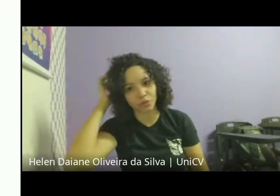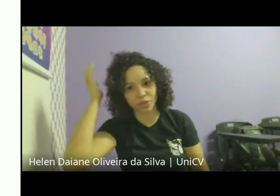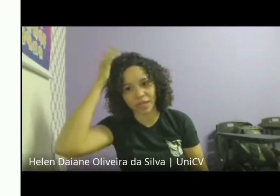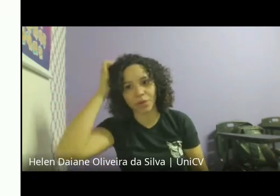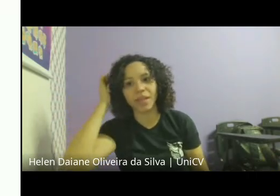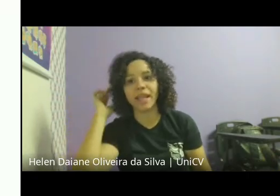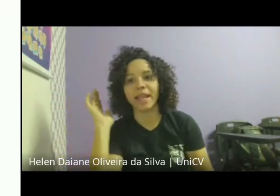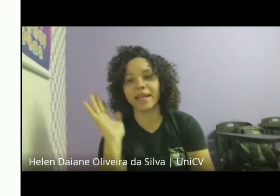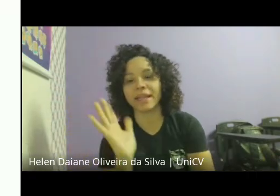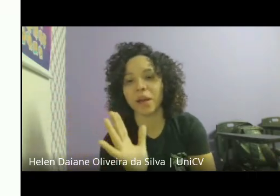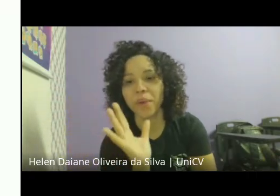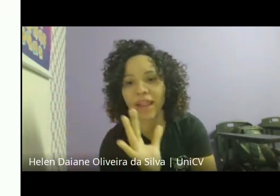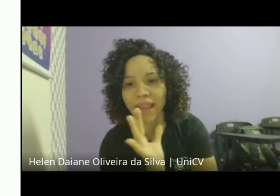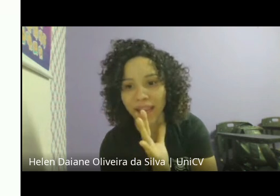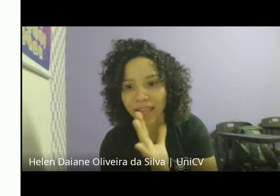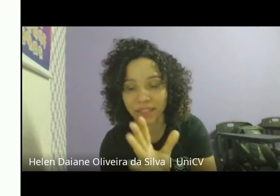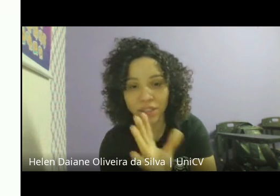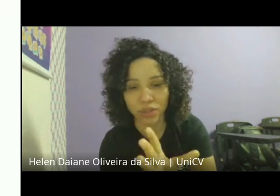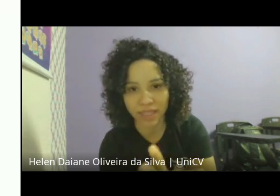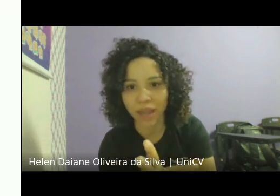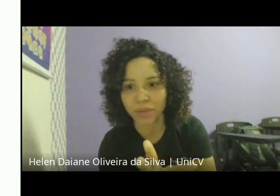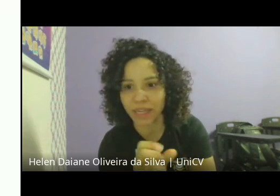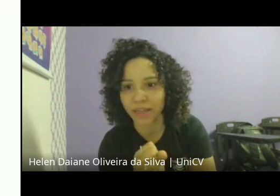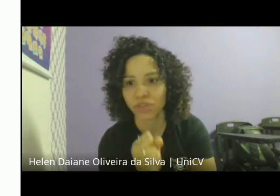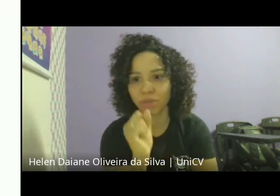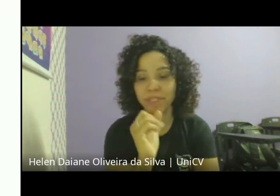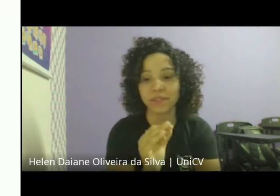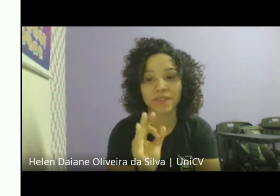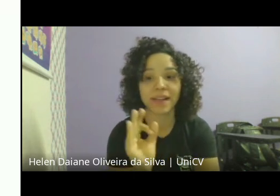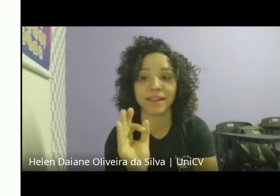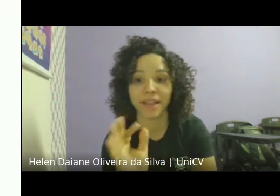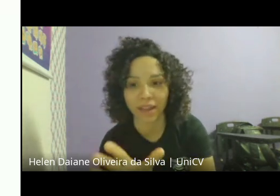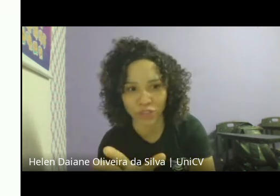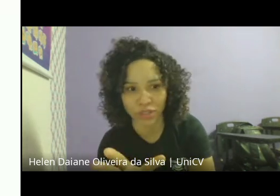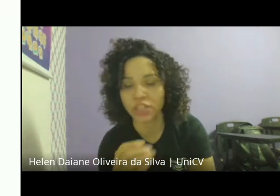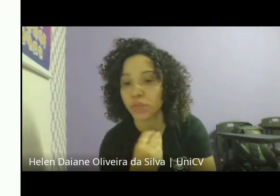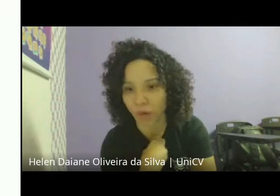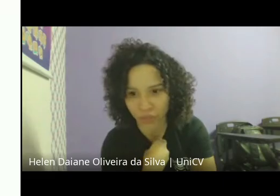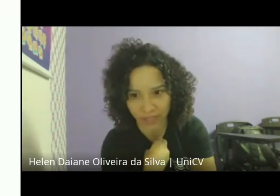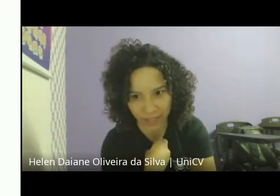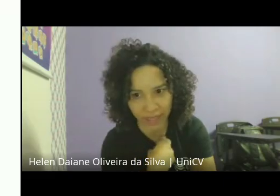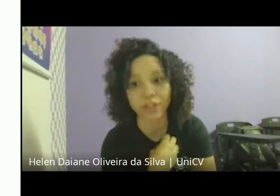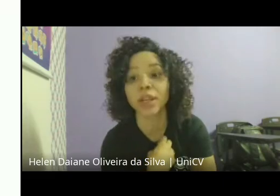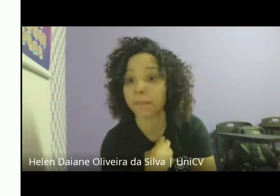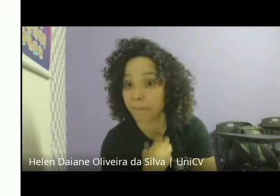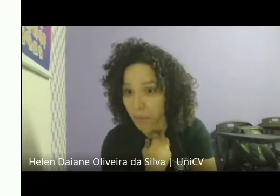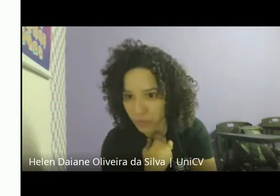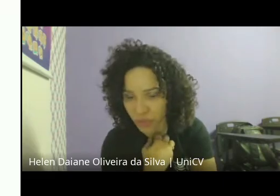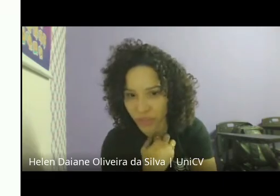intérprete profissional, ele não é assistente social, tá? A gente não precisa fazer caridade. A gente pode fazer